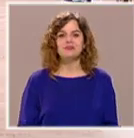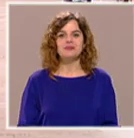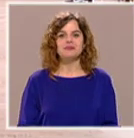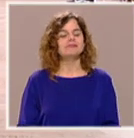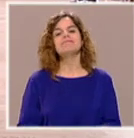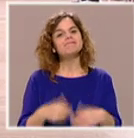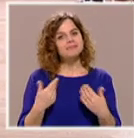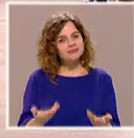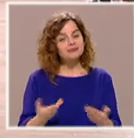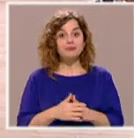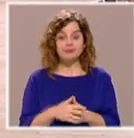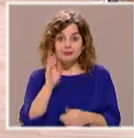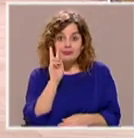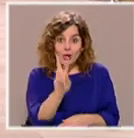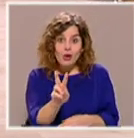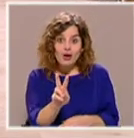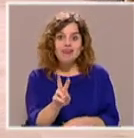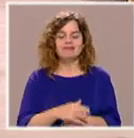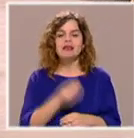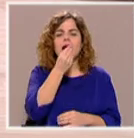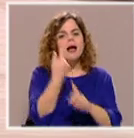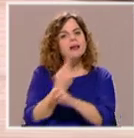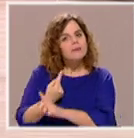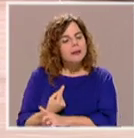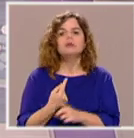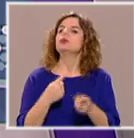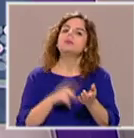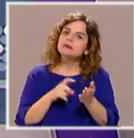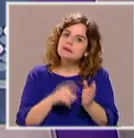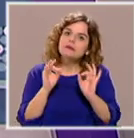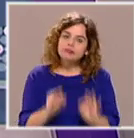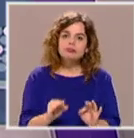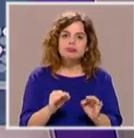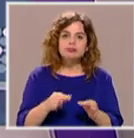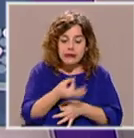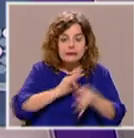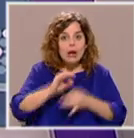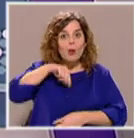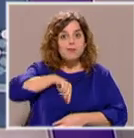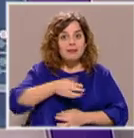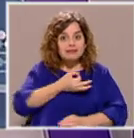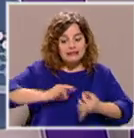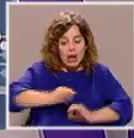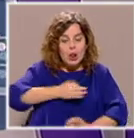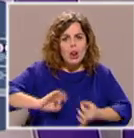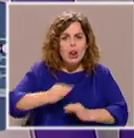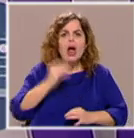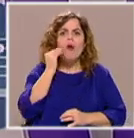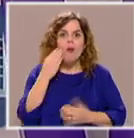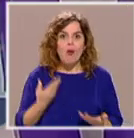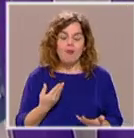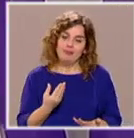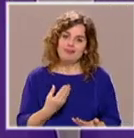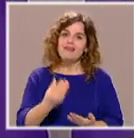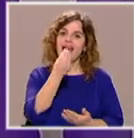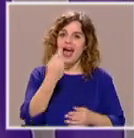Ora bem, então como acabaram de ver, os alimentos são necessários para as nossas células. De que forma? Os alimentos vão